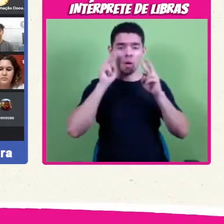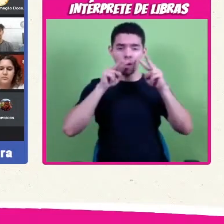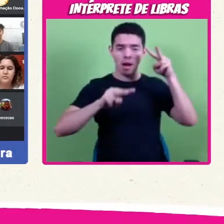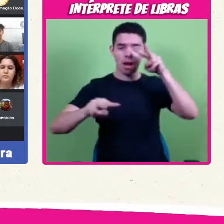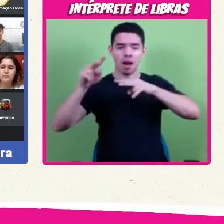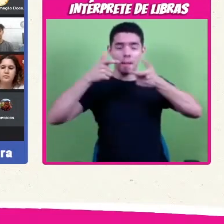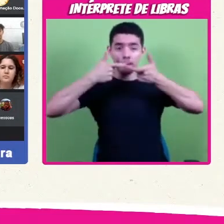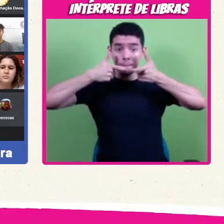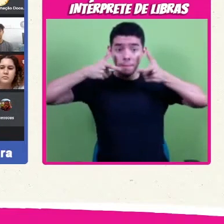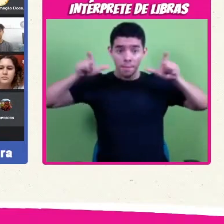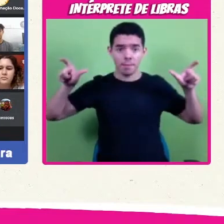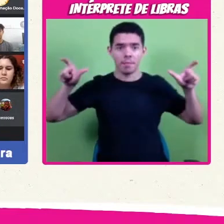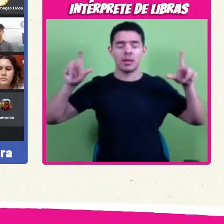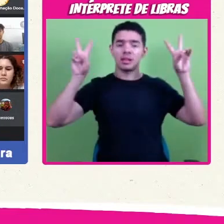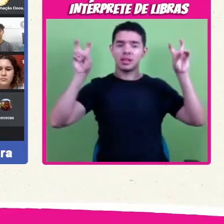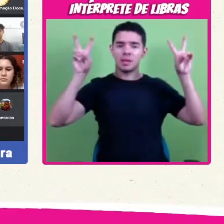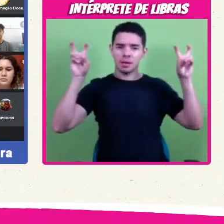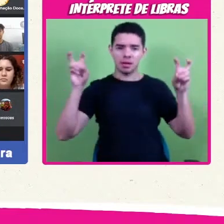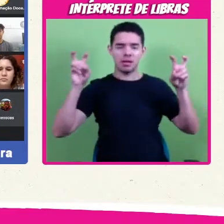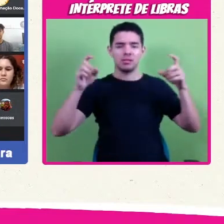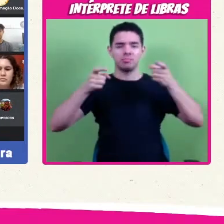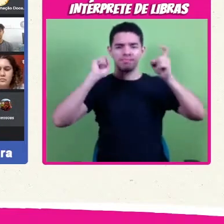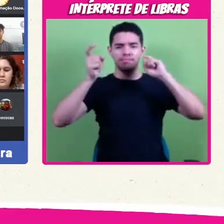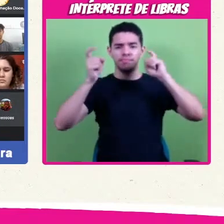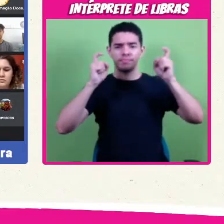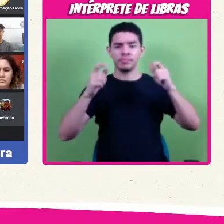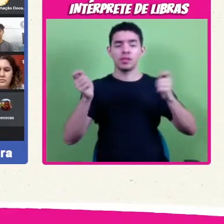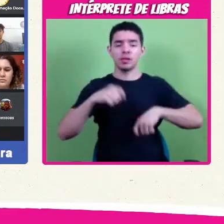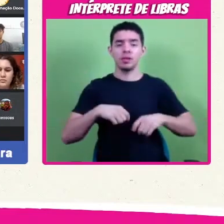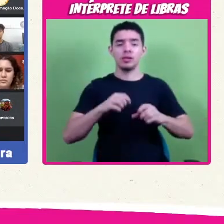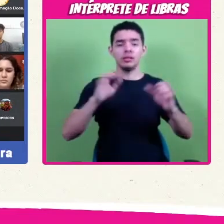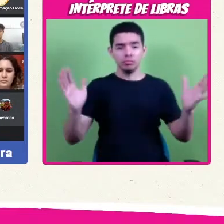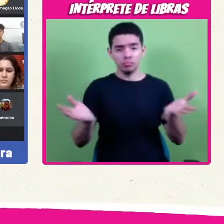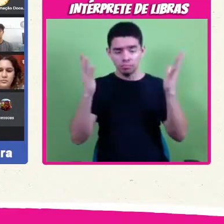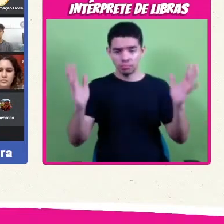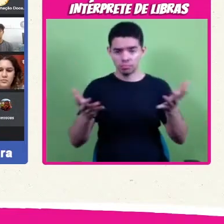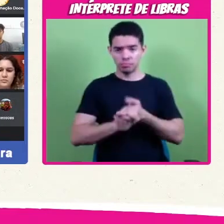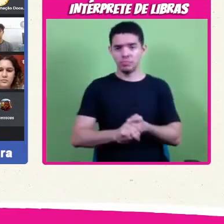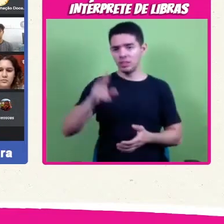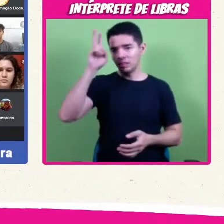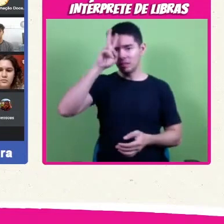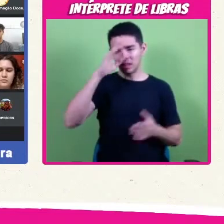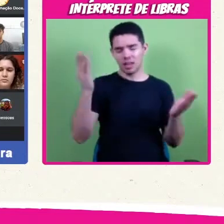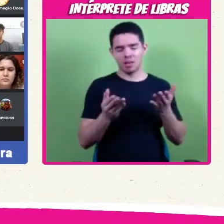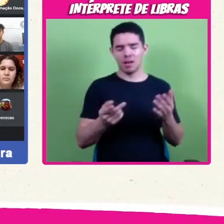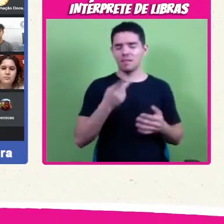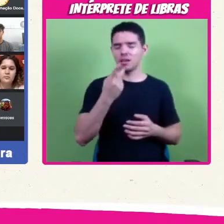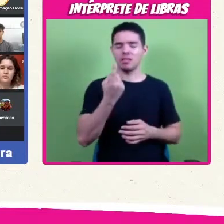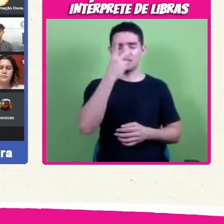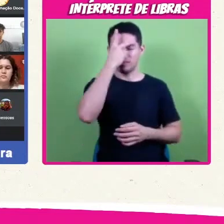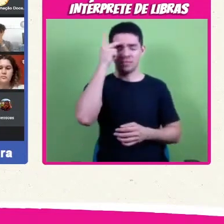ampla para essas temáticas e para essas discussões e poder dar um norte. Eu lembrei agora de uma fala de uma das pessoas que